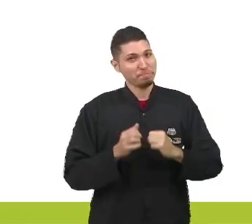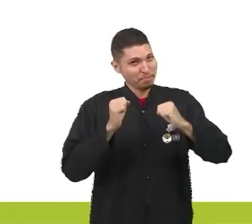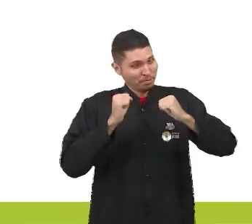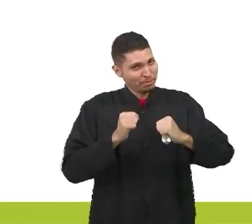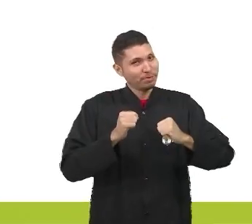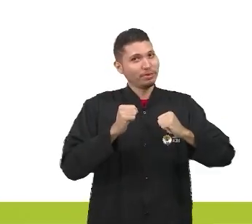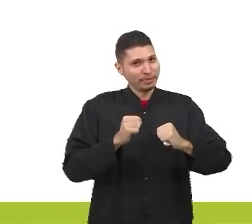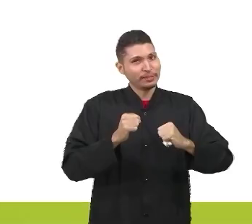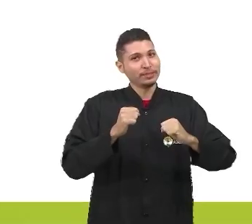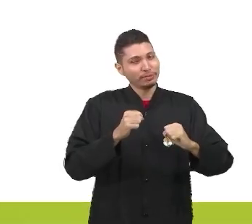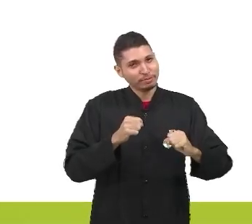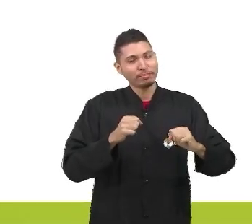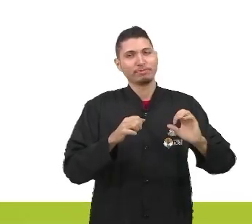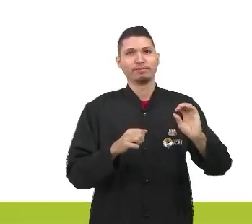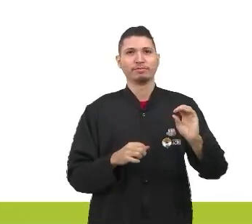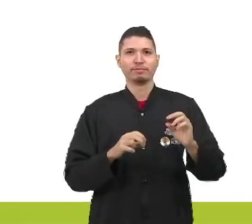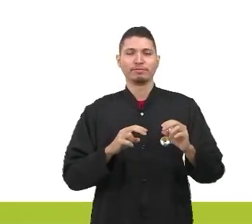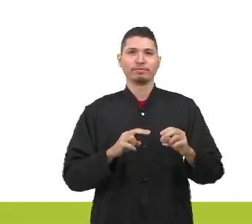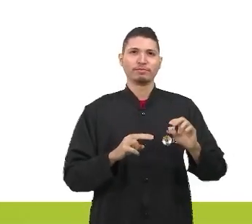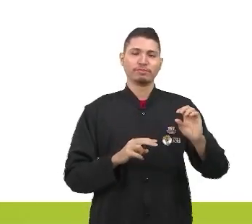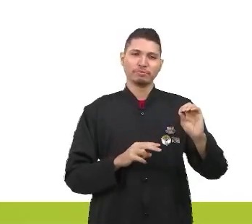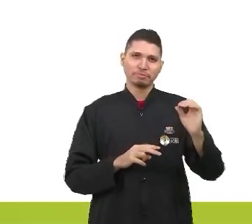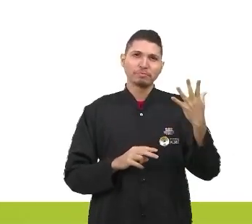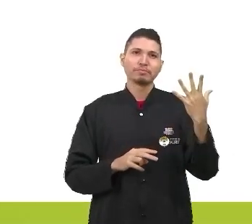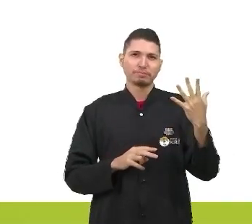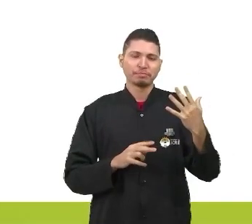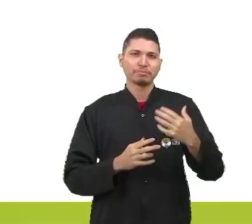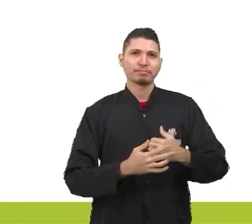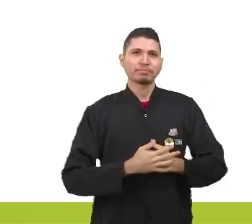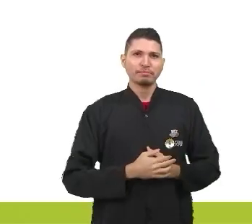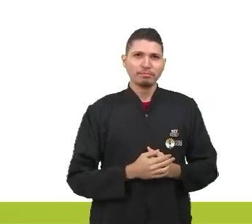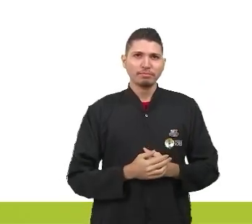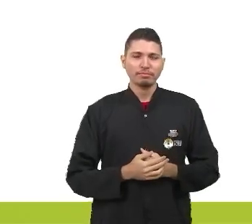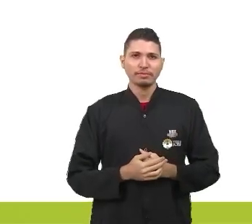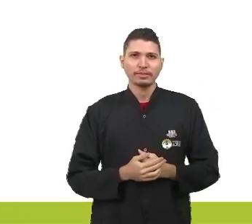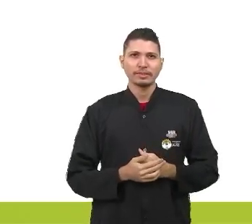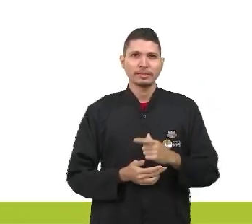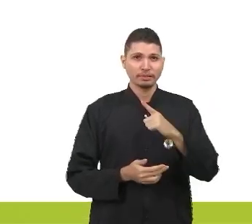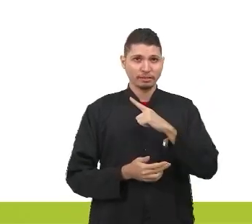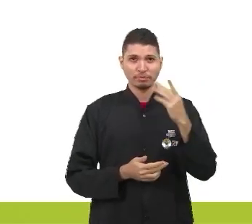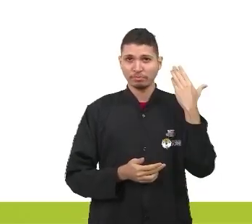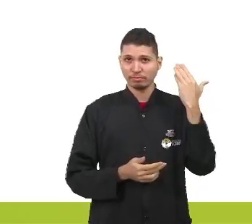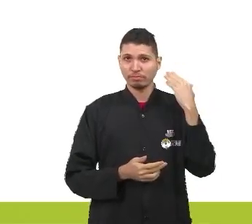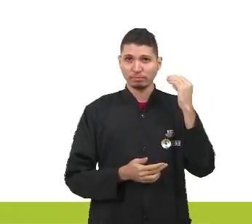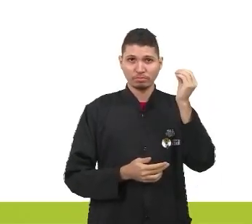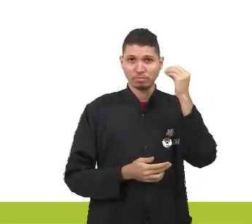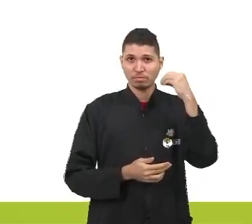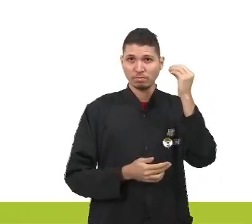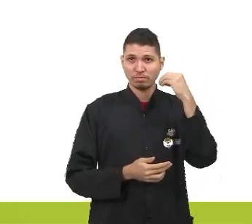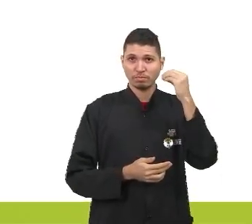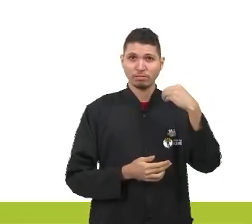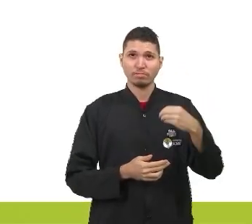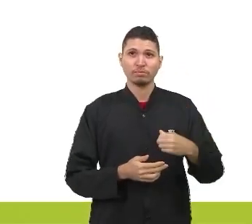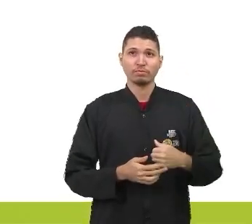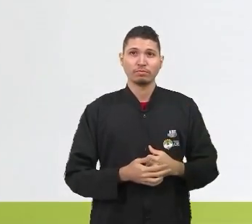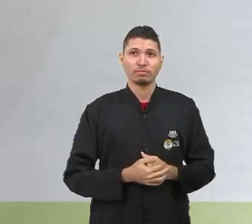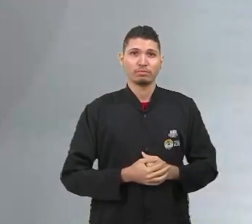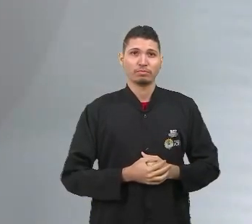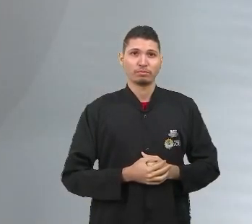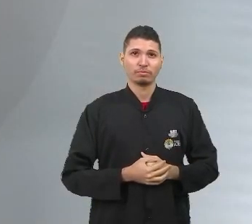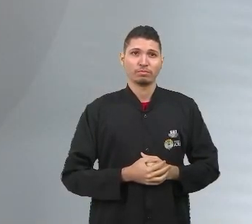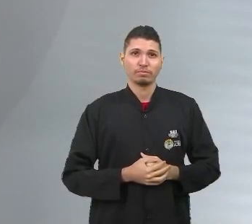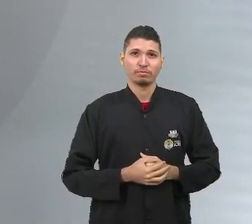acontecer. Tem um experimento feito, puxa para mim,